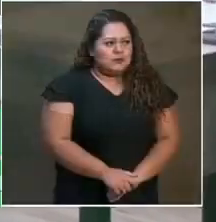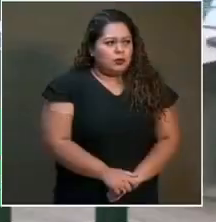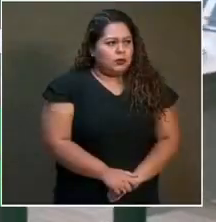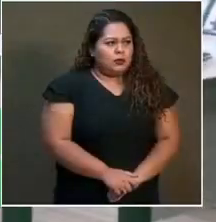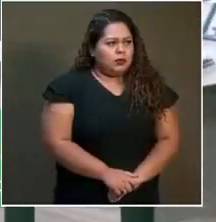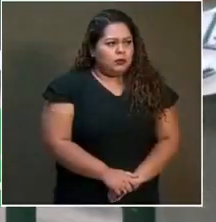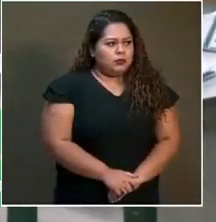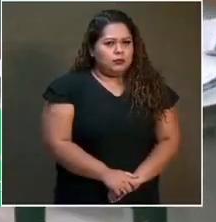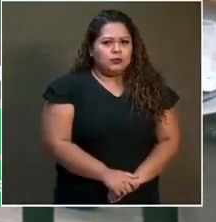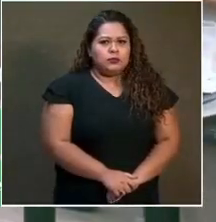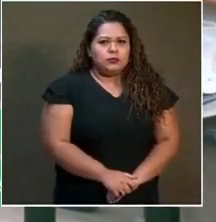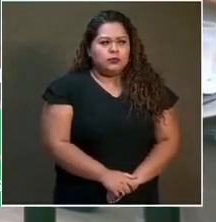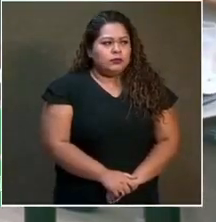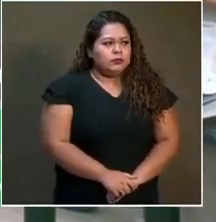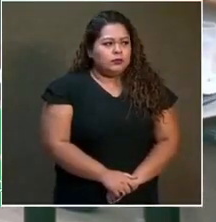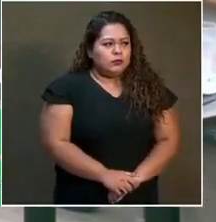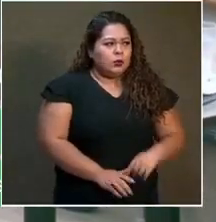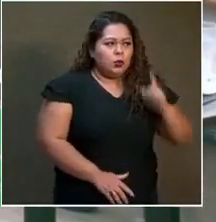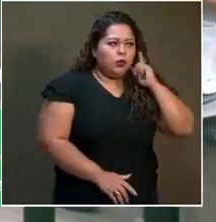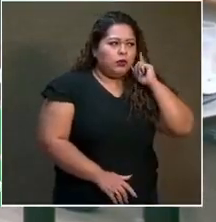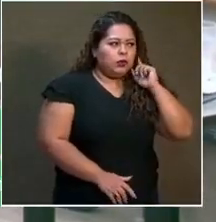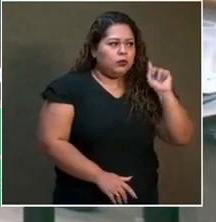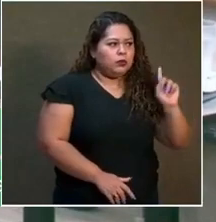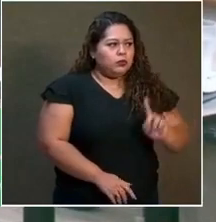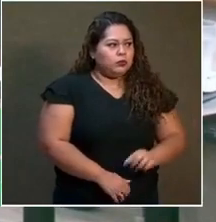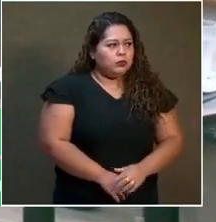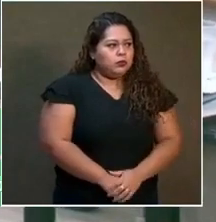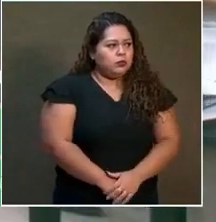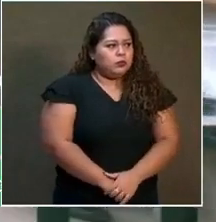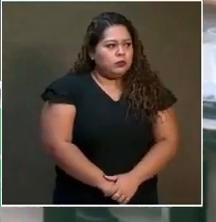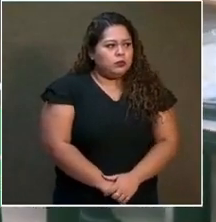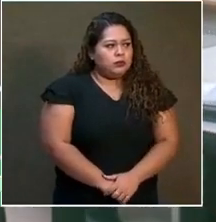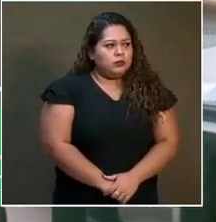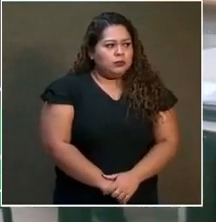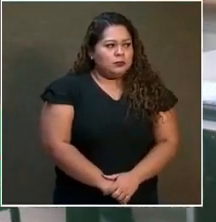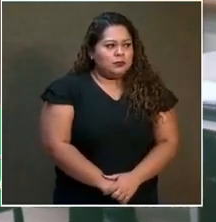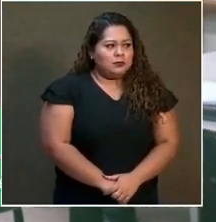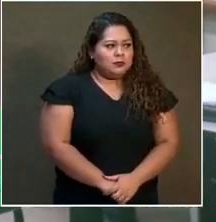hoje sendo construída, eu, doutor. Né, doutor?